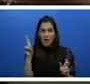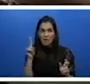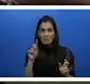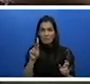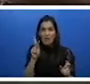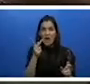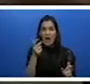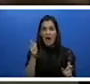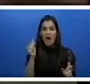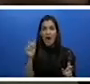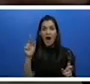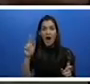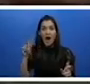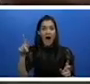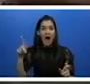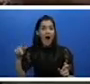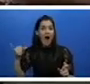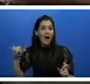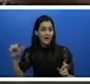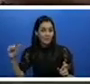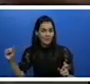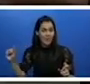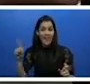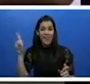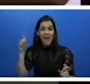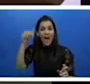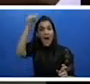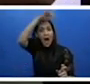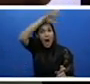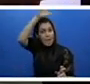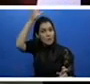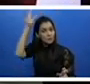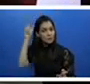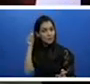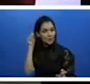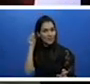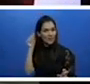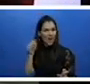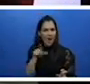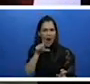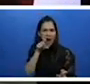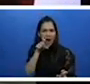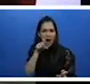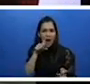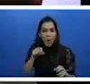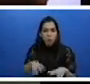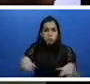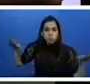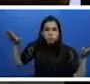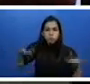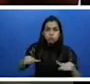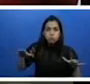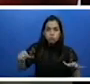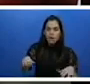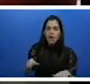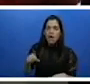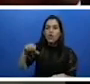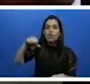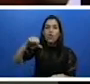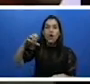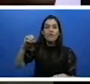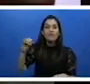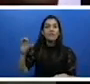aqui bonito, que é a arpia amazônica, a maior águia do mundo, pode chegar a atingir 90 centímetros